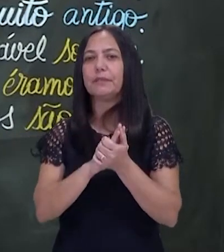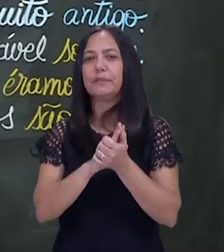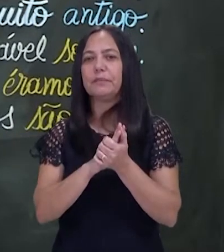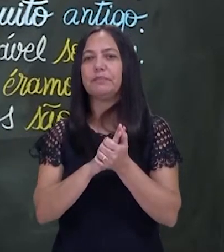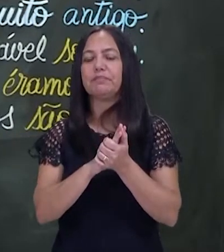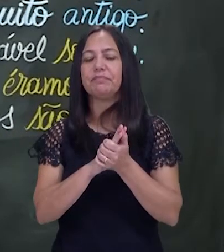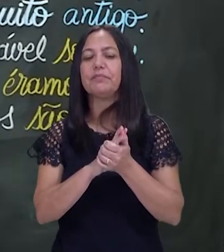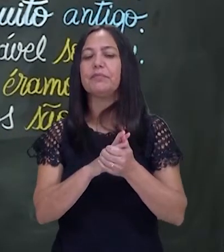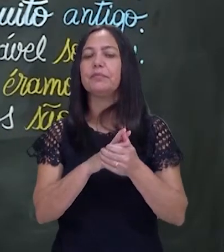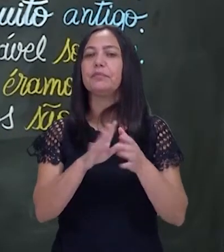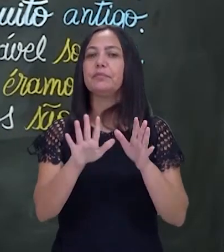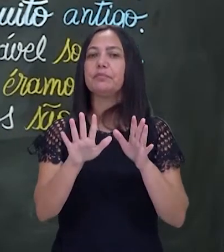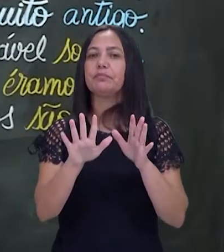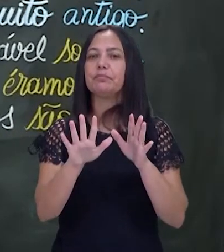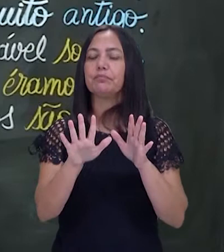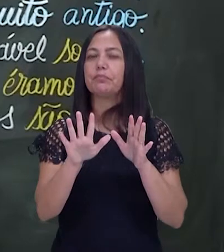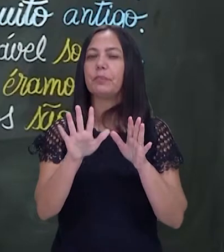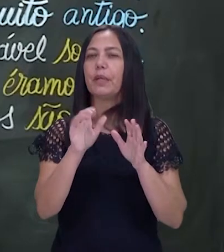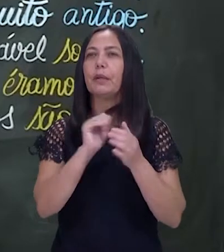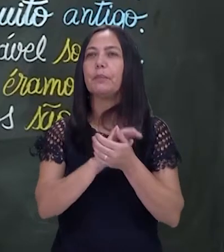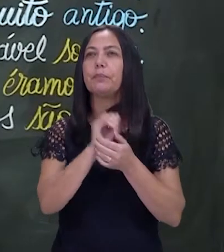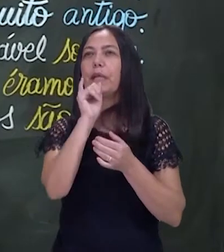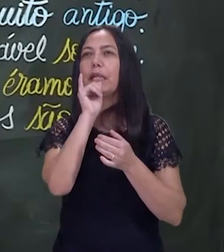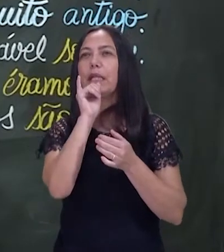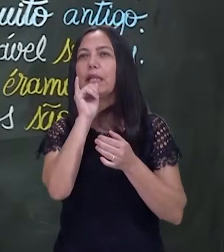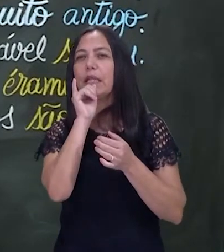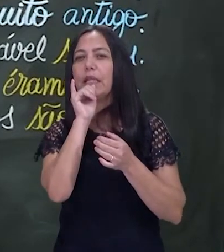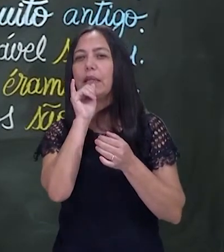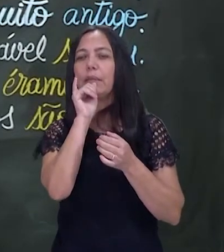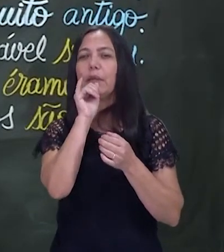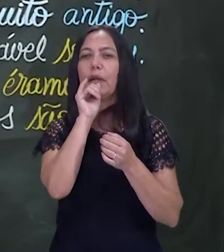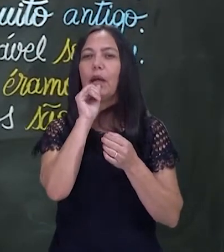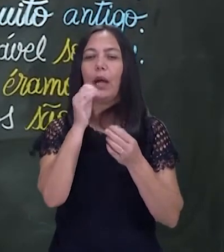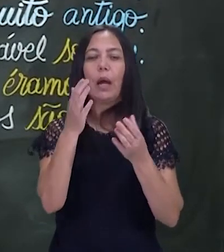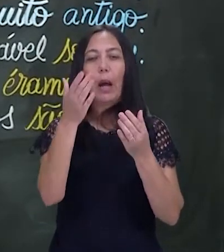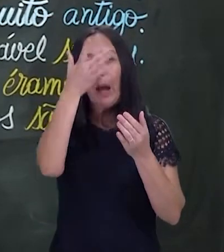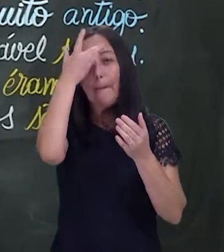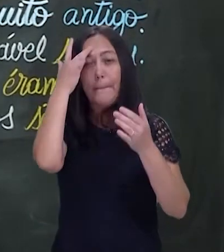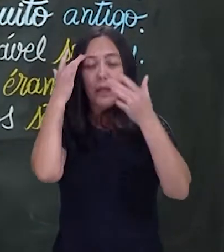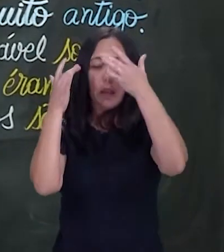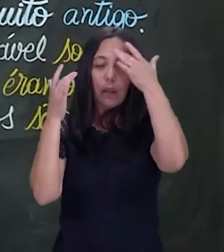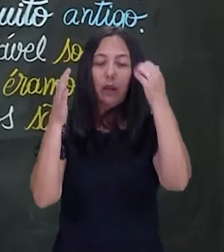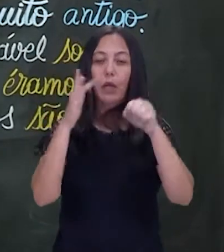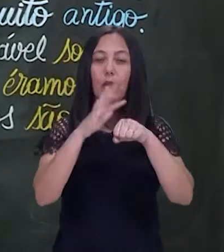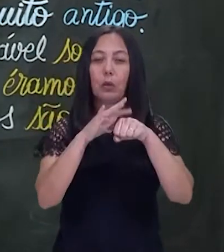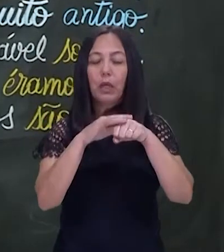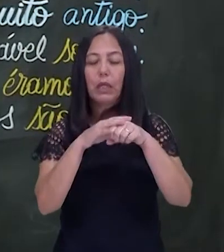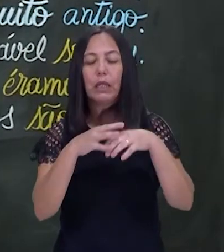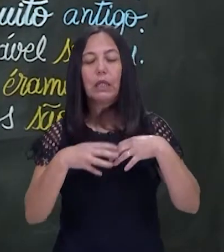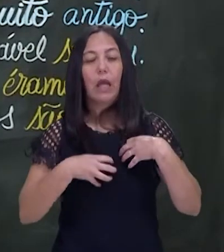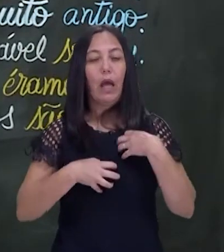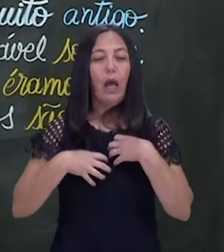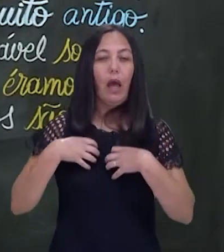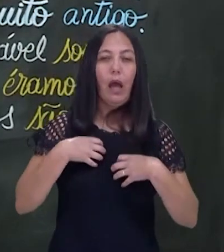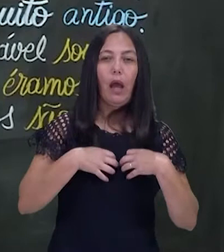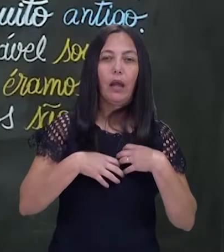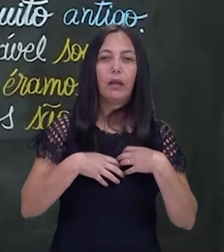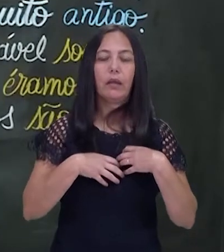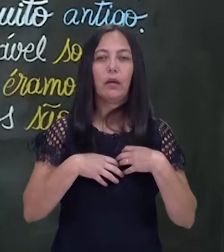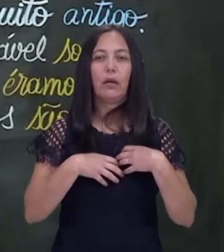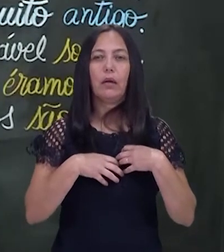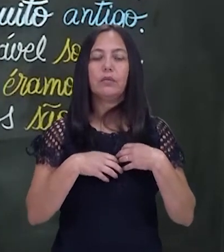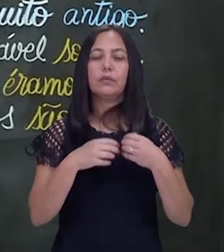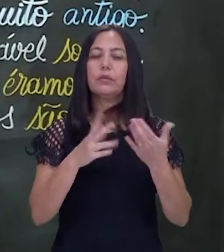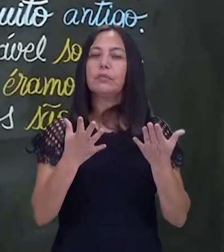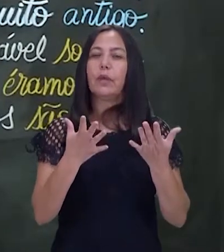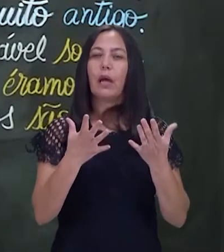um estado transitório, quando se diz, por exemplo, os pacientes estavam inquietos. Nesse caso, os pacientes,